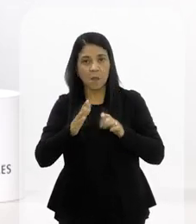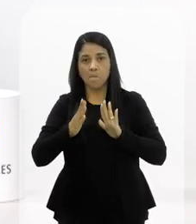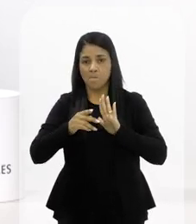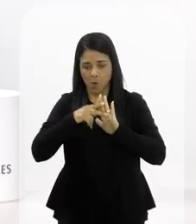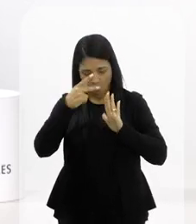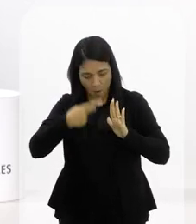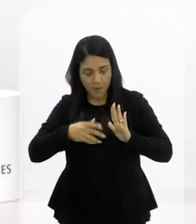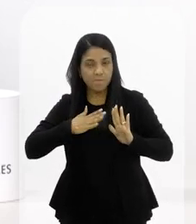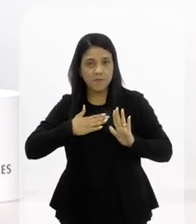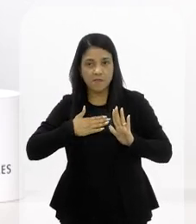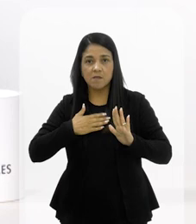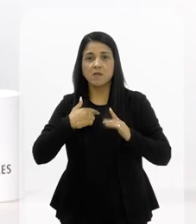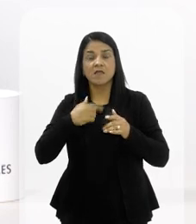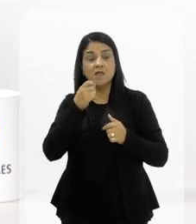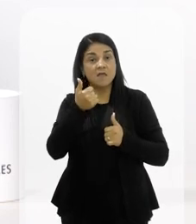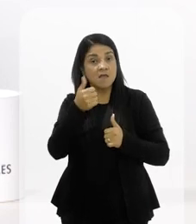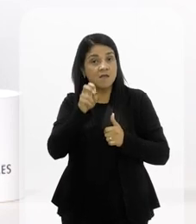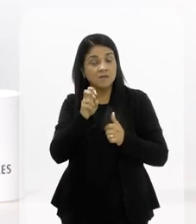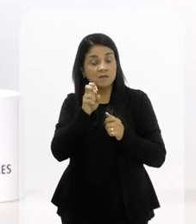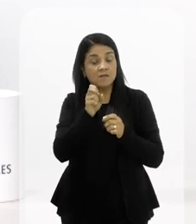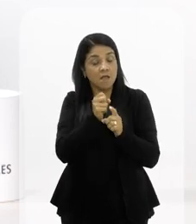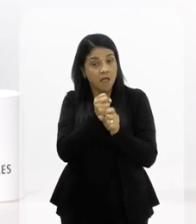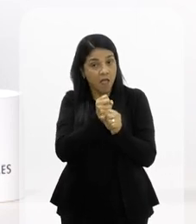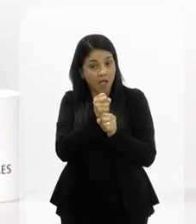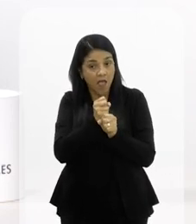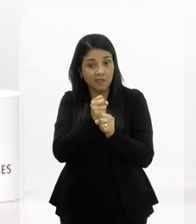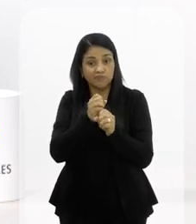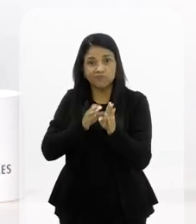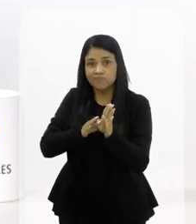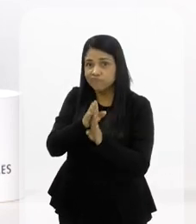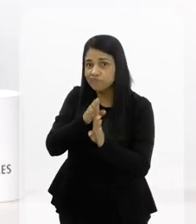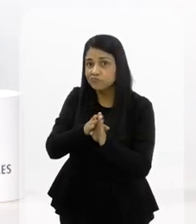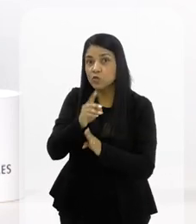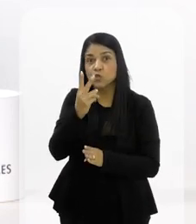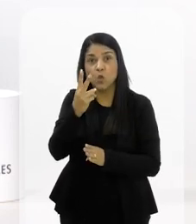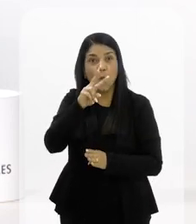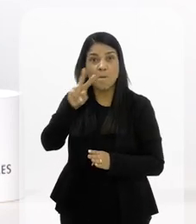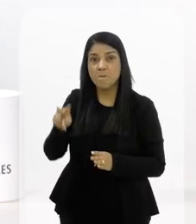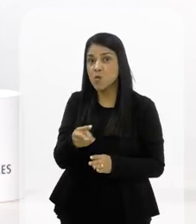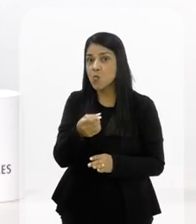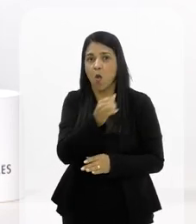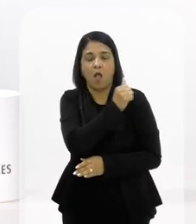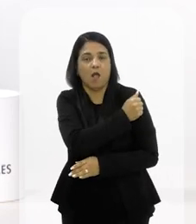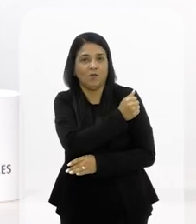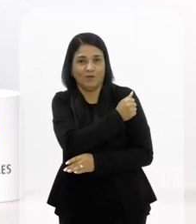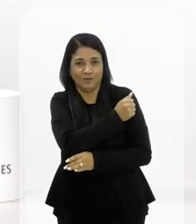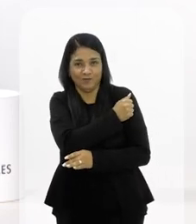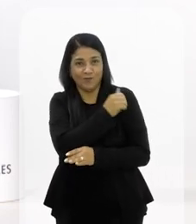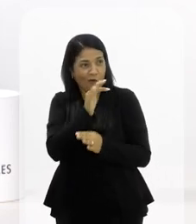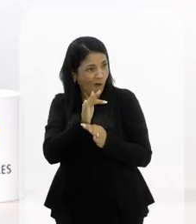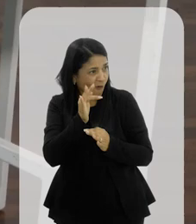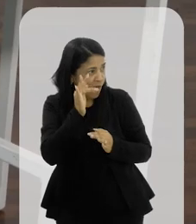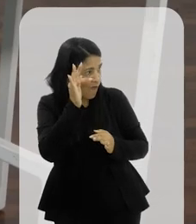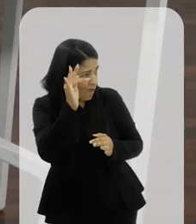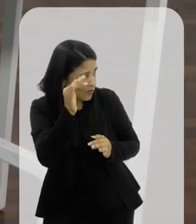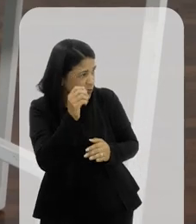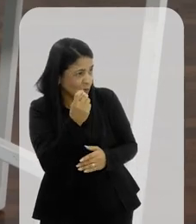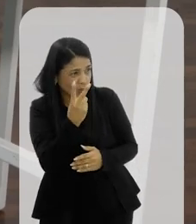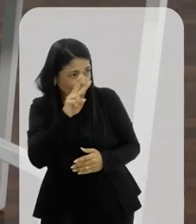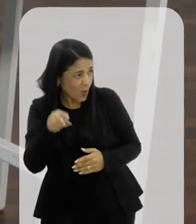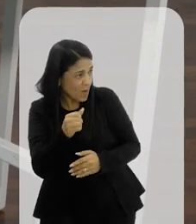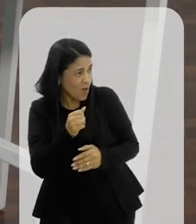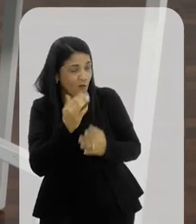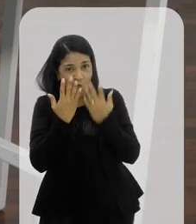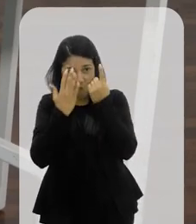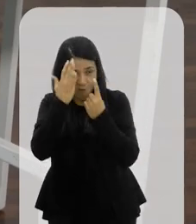período de 15 anos a a cuidar orientar mais ou menos uns 2000 alunos olha será que is vão ser futuros 2000 carnavalescos olha